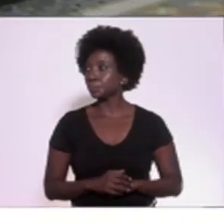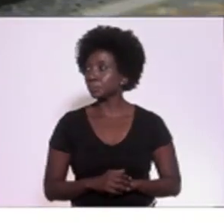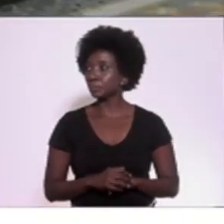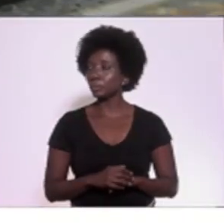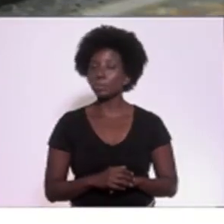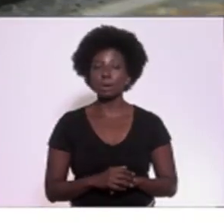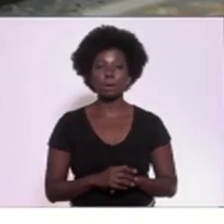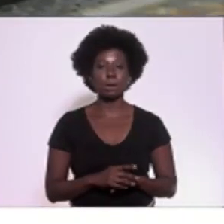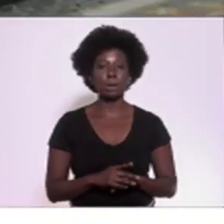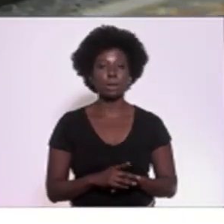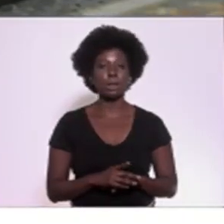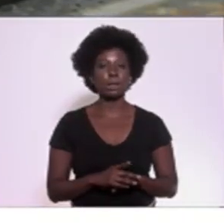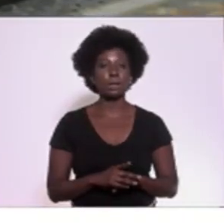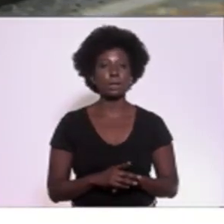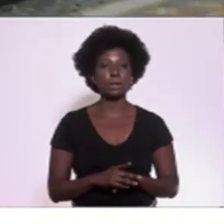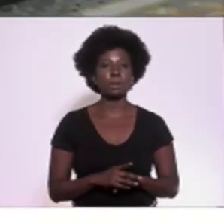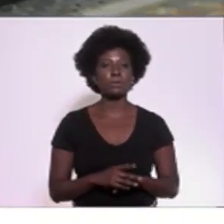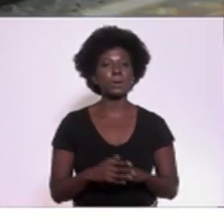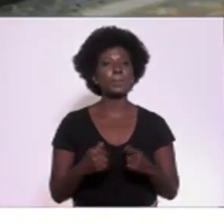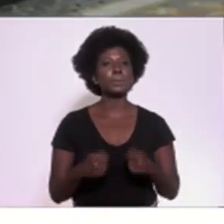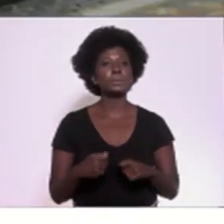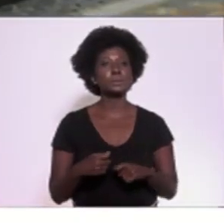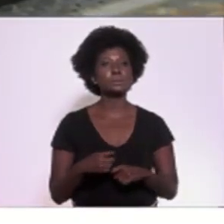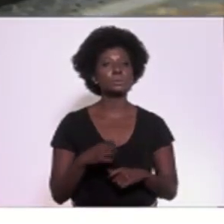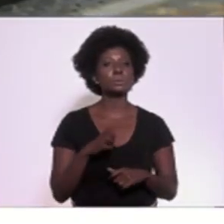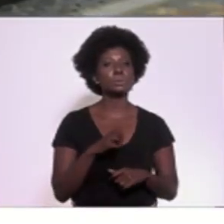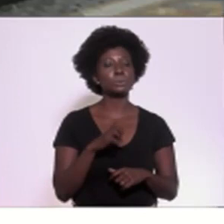é um ato do executivo.